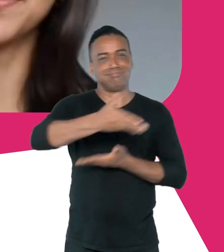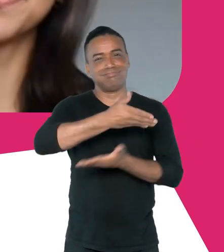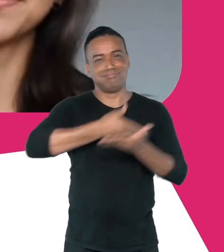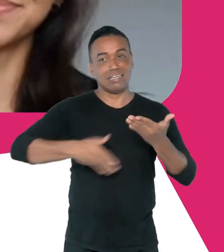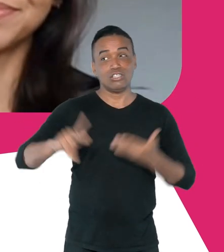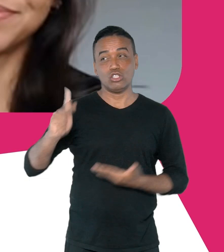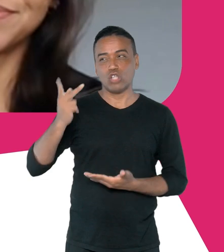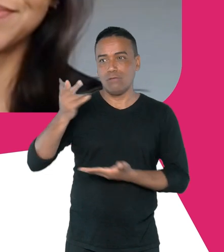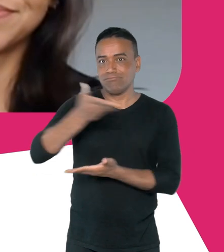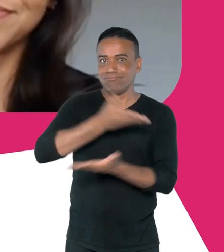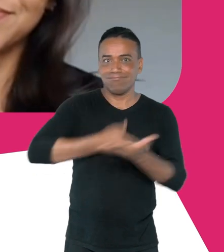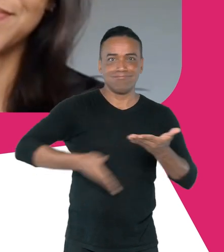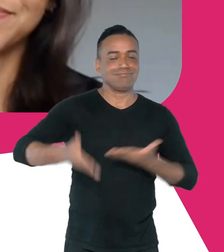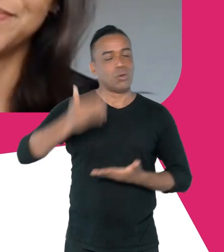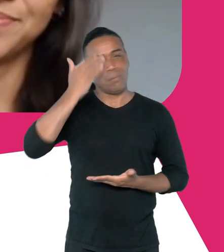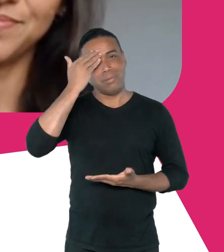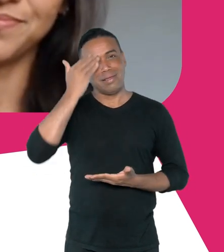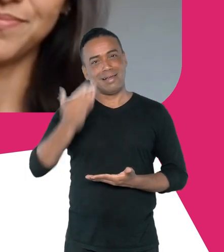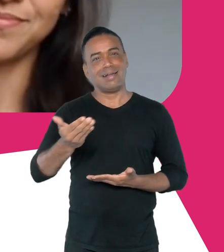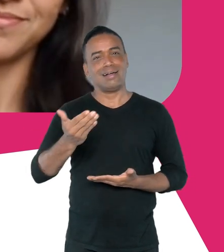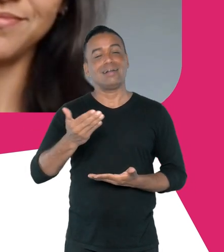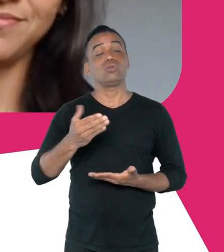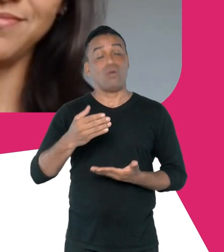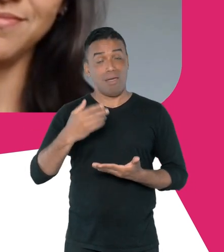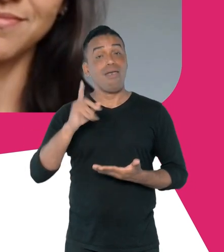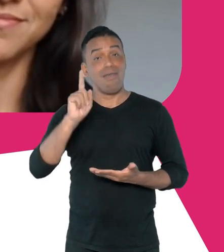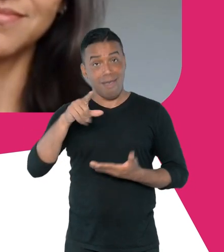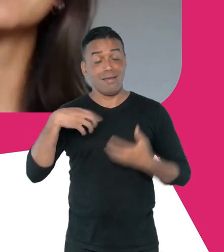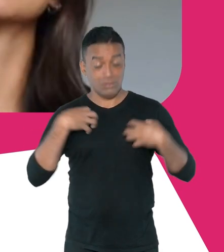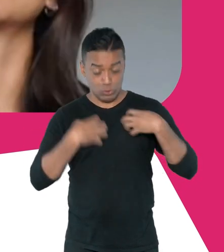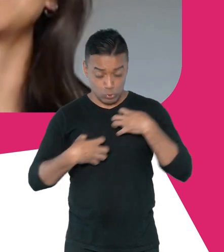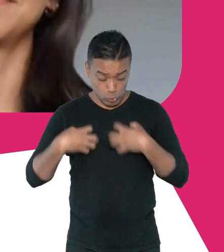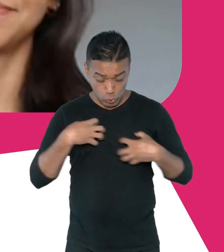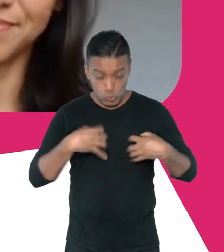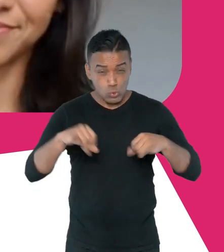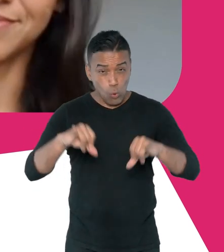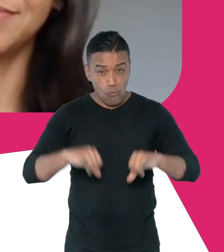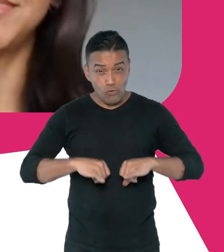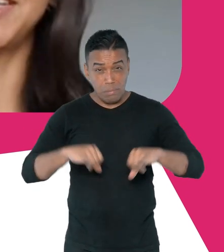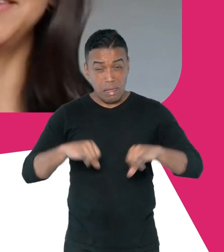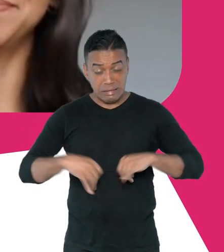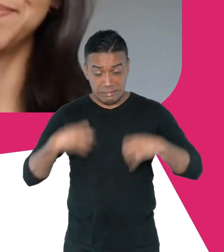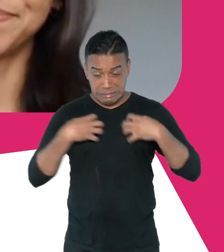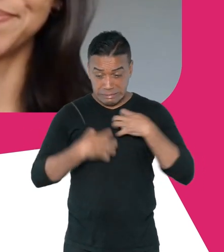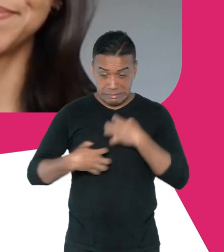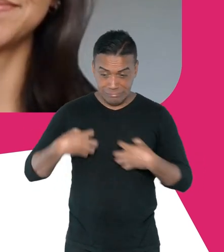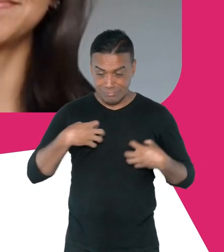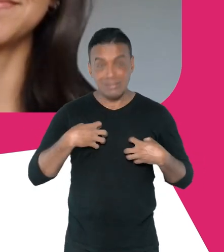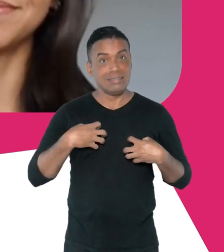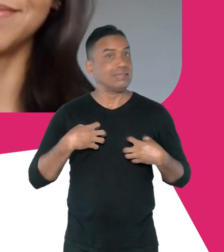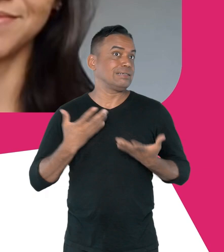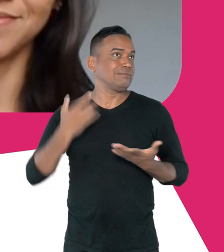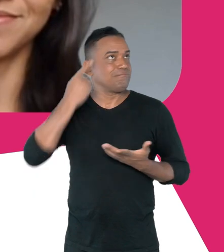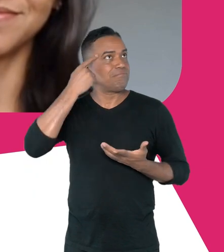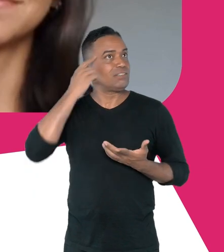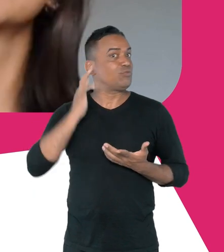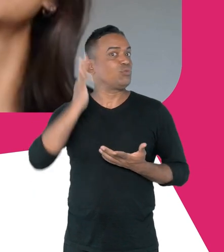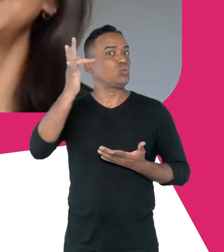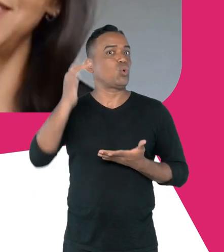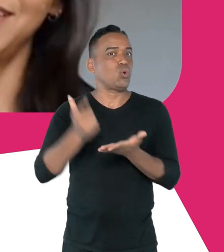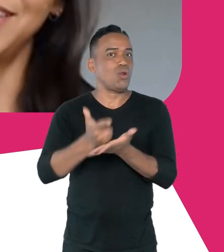essa história, né? Que é de dor também, né? Igual você disse. De repente, quem sabe sai um livro daí,